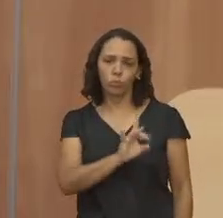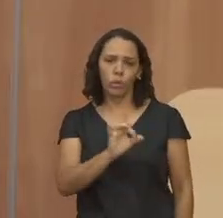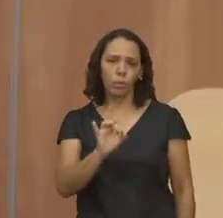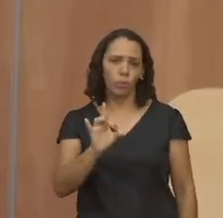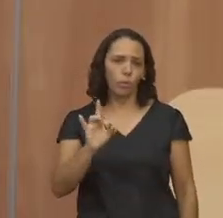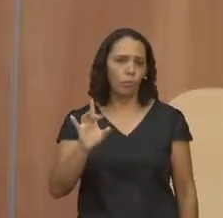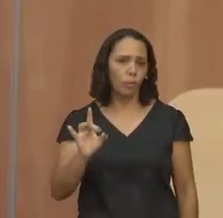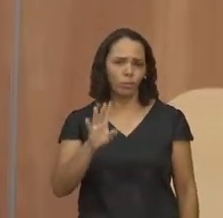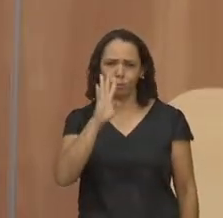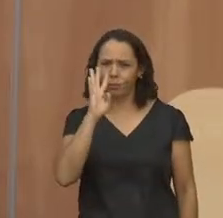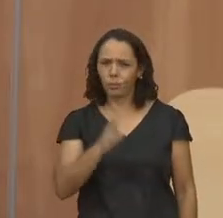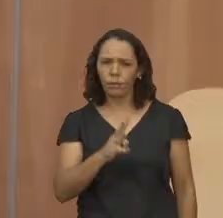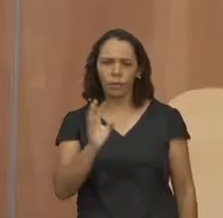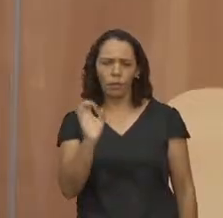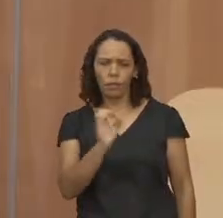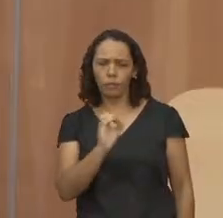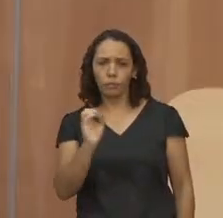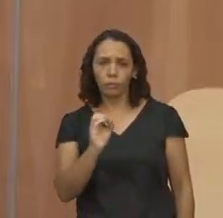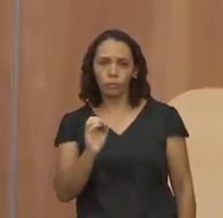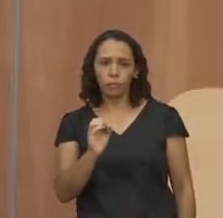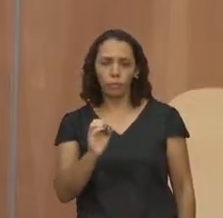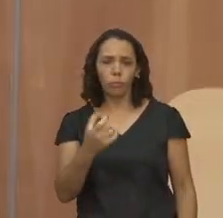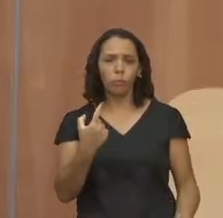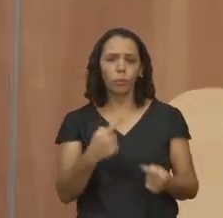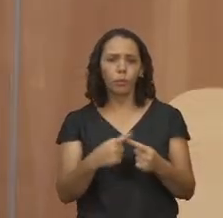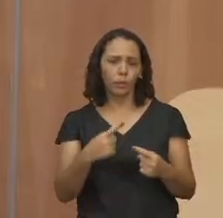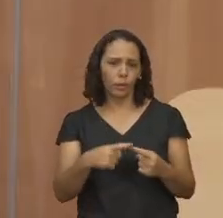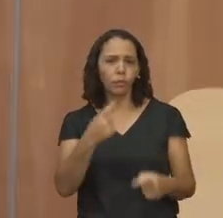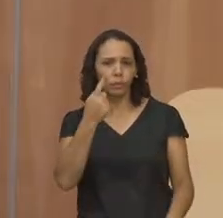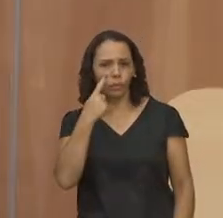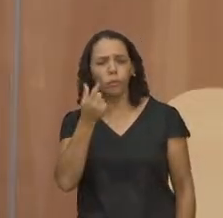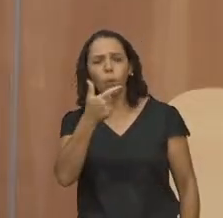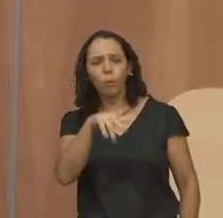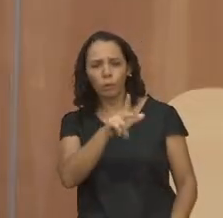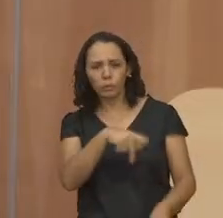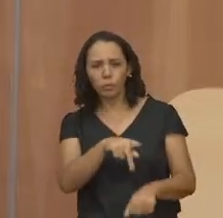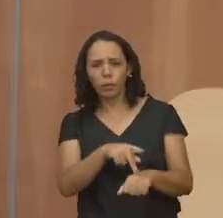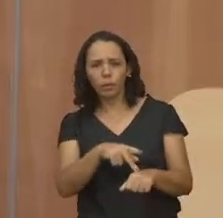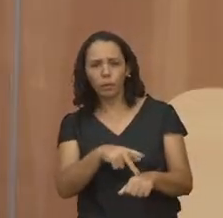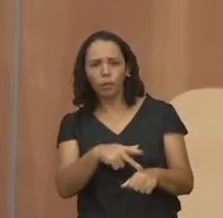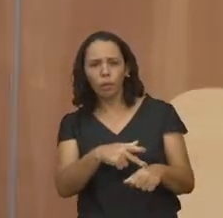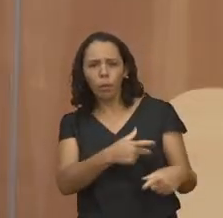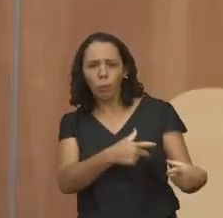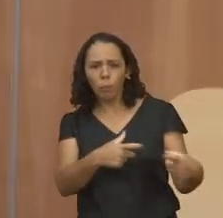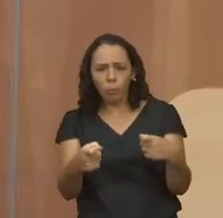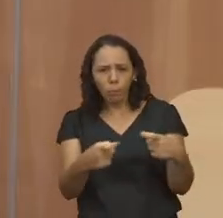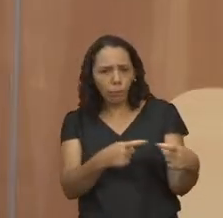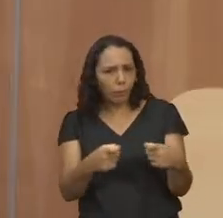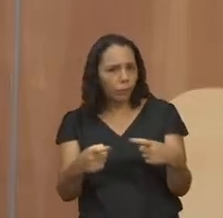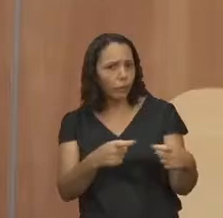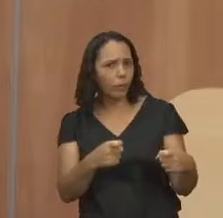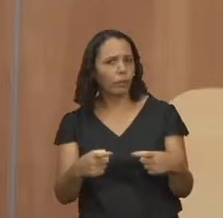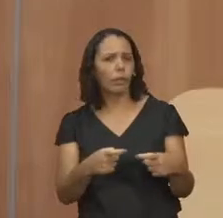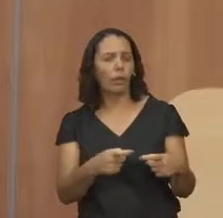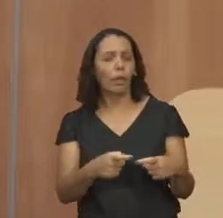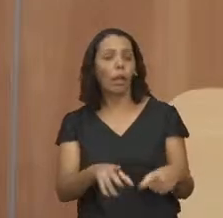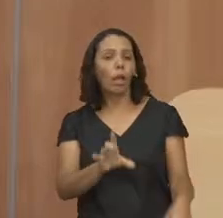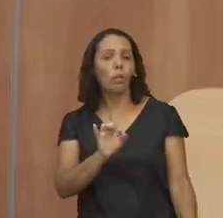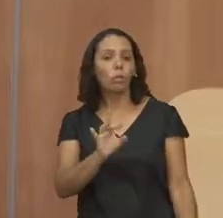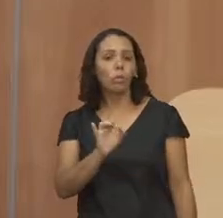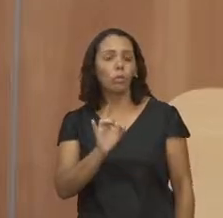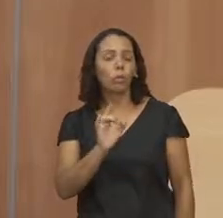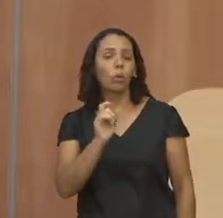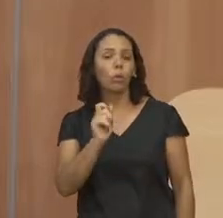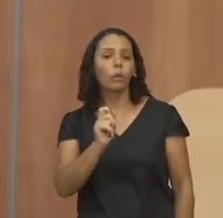sem acusar, porque nós estamos vendo o que está acontecendo em outros países, e essa guerra não leva a nada. Essa guerra leva a mortalidade,